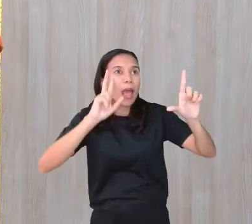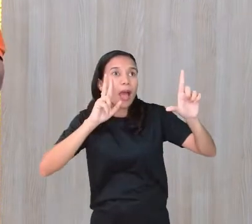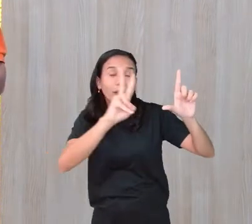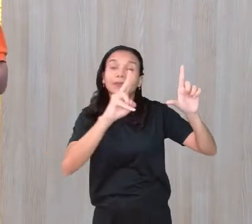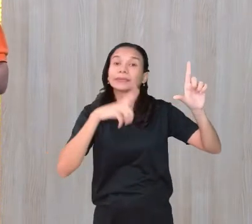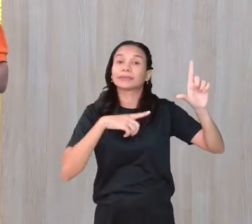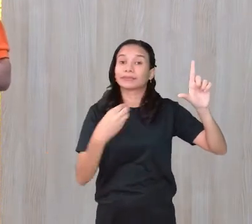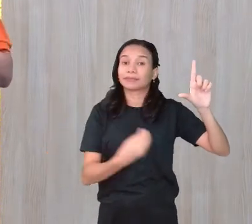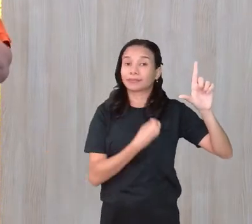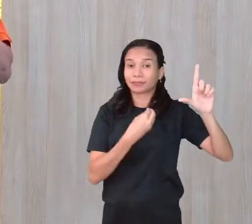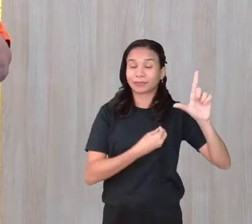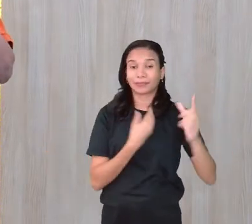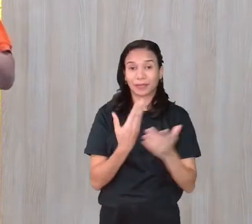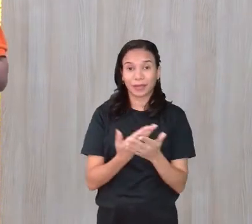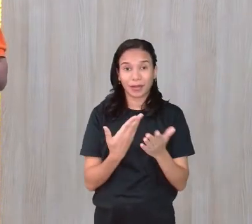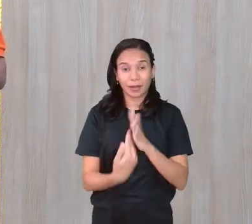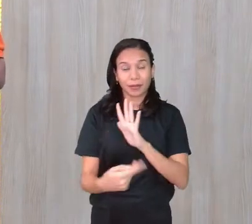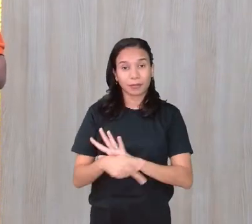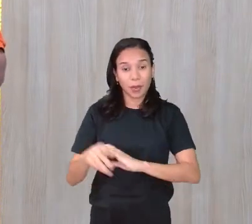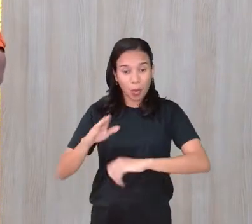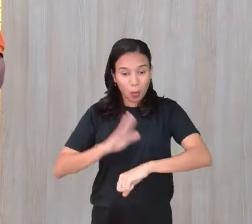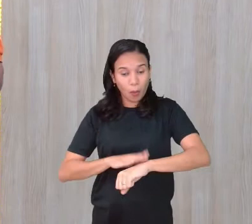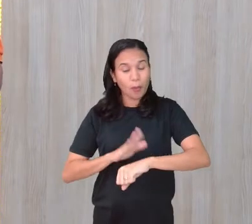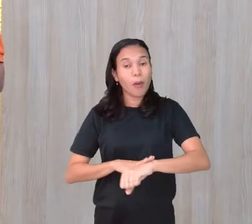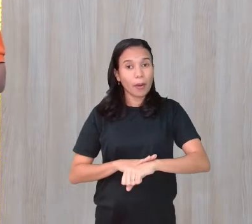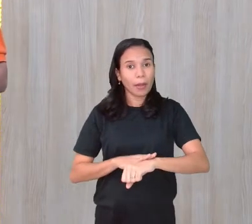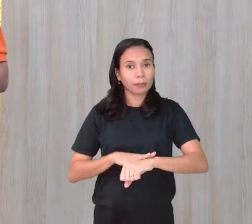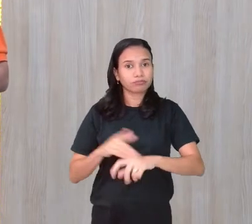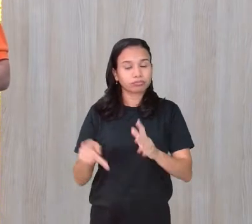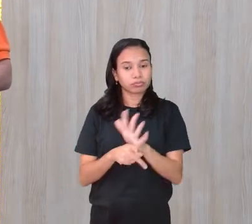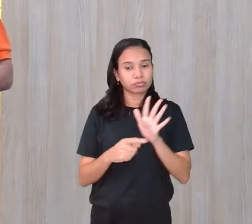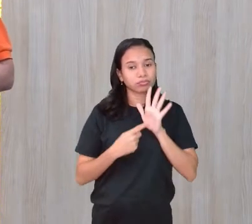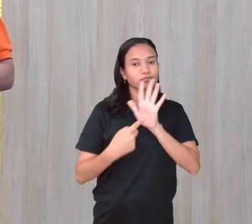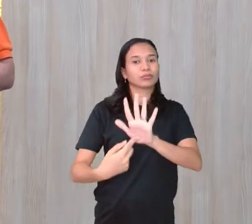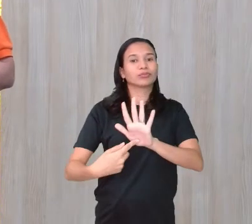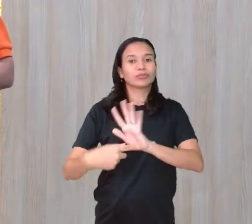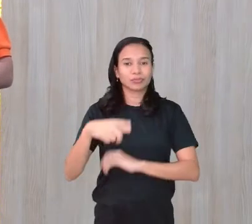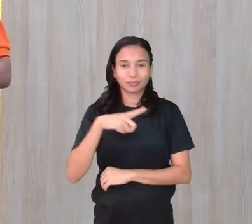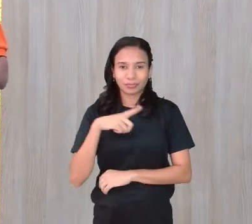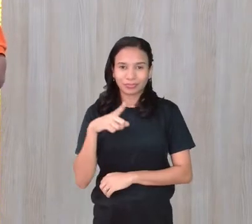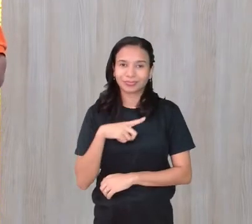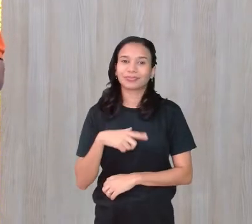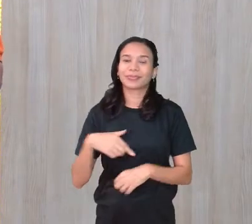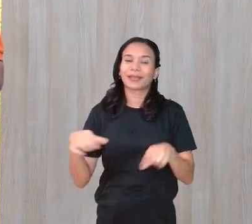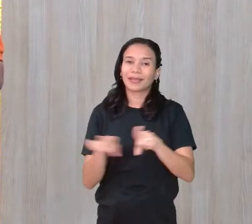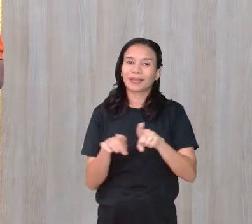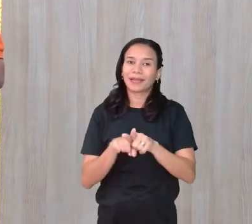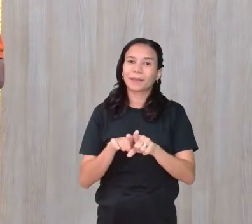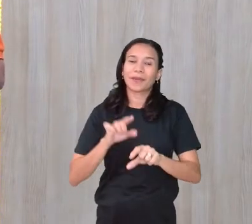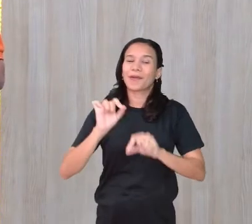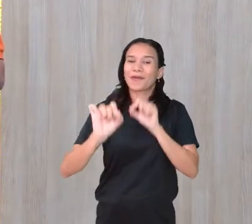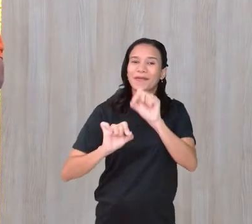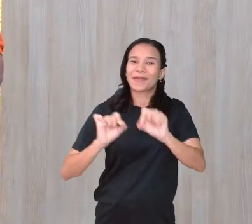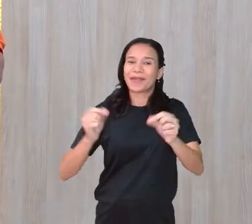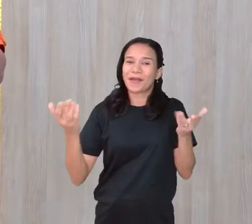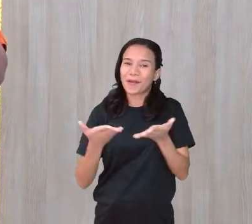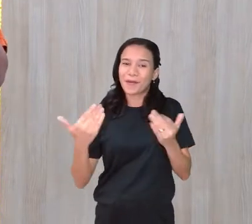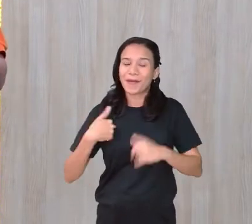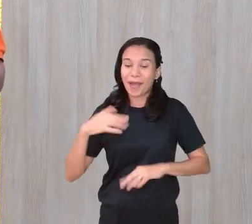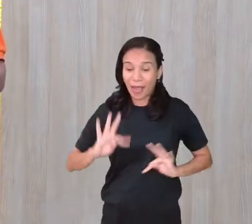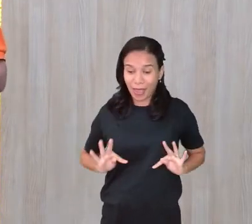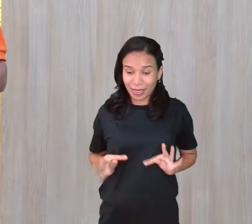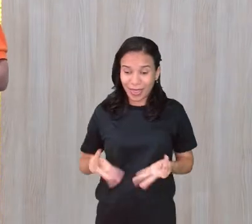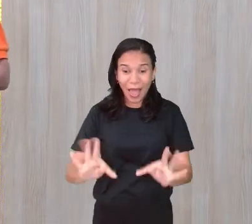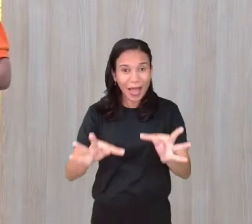ela estiver dentro do seu horário sendo exibida e temos o privilégio, não é? A